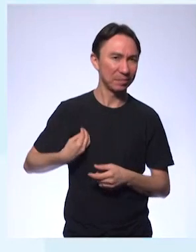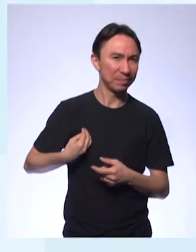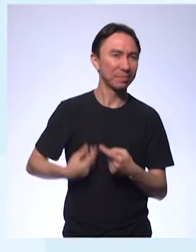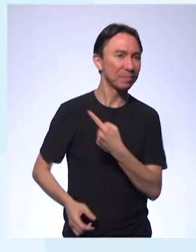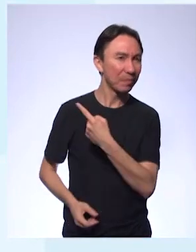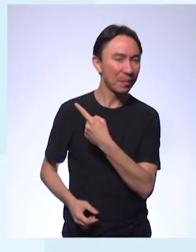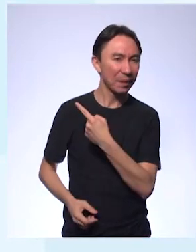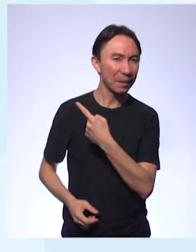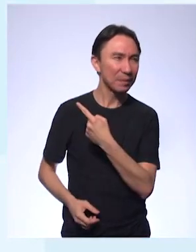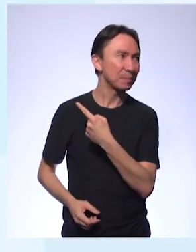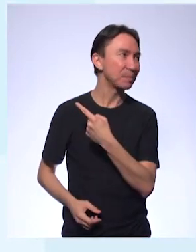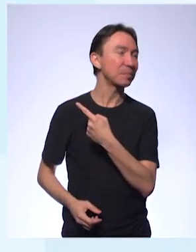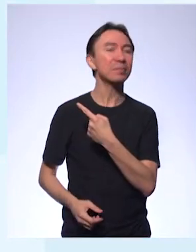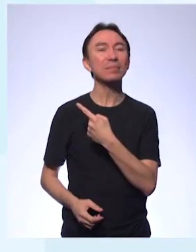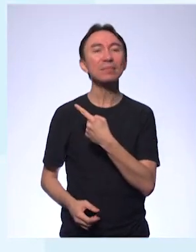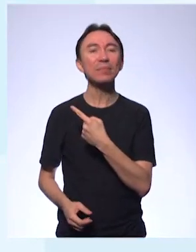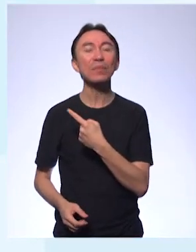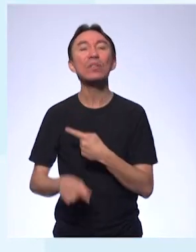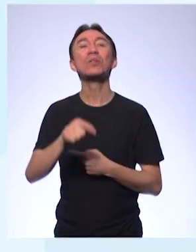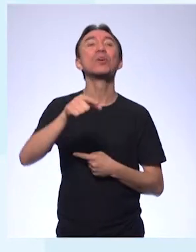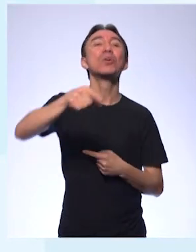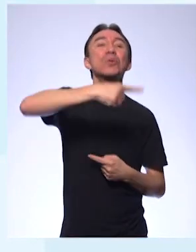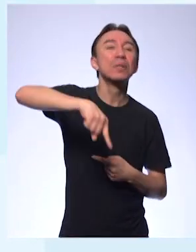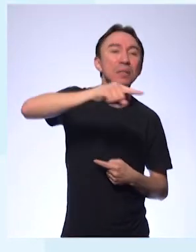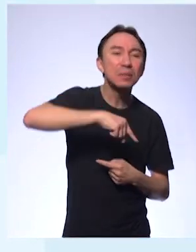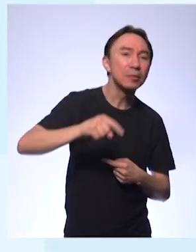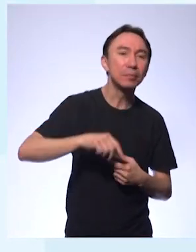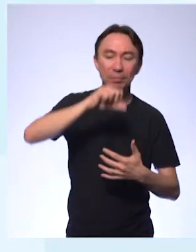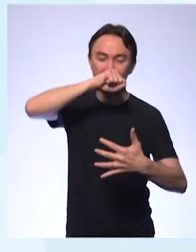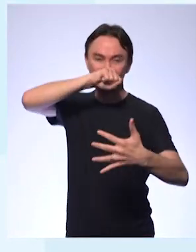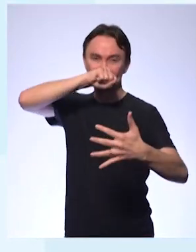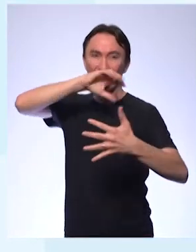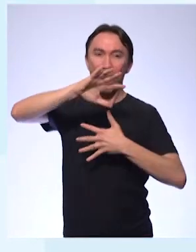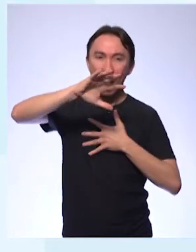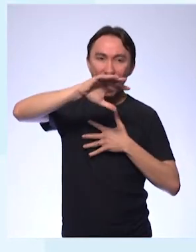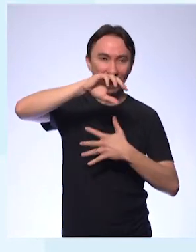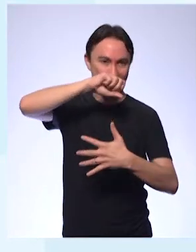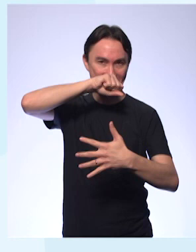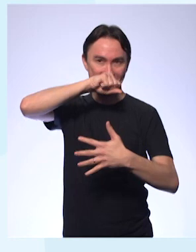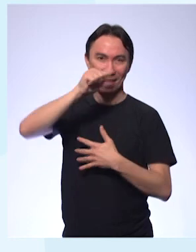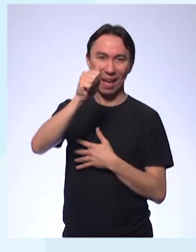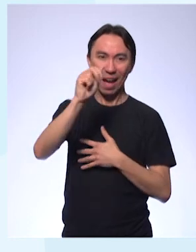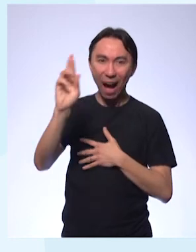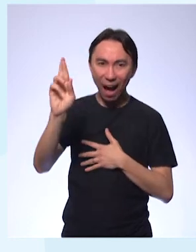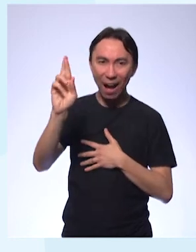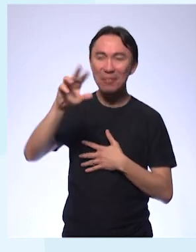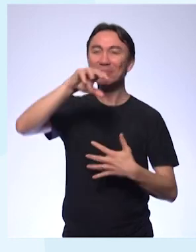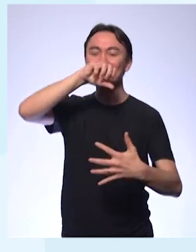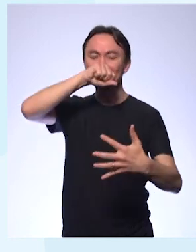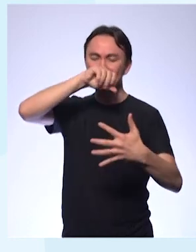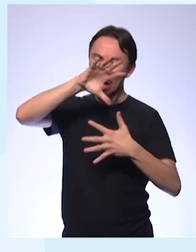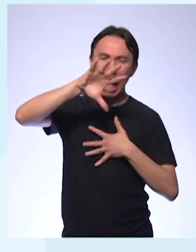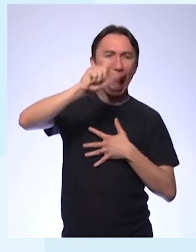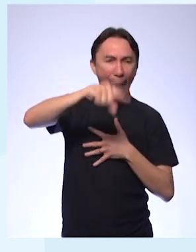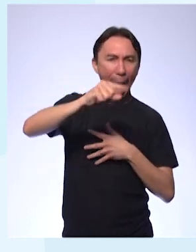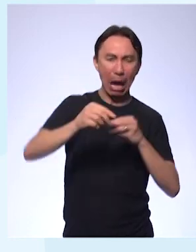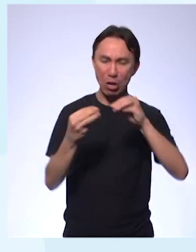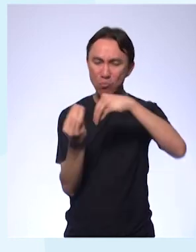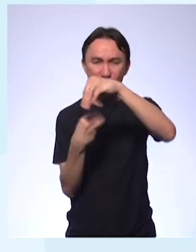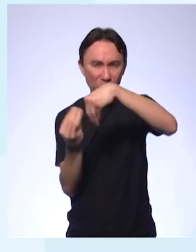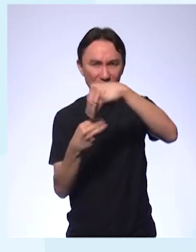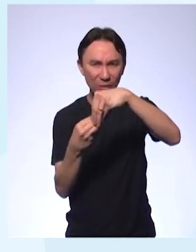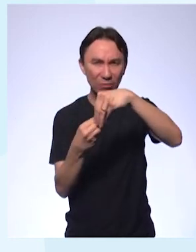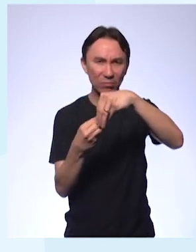chat. O que tem no ar que respiramos? É uma mistura? E para isso eu vou te dar aí